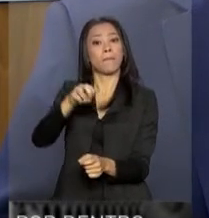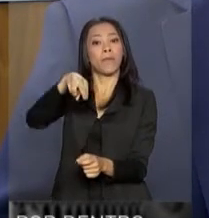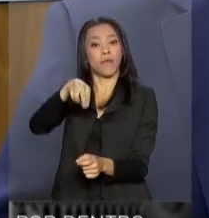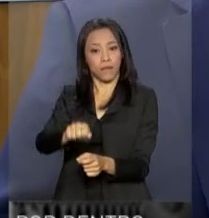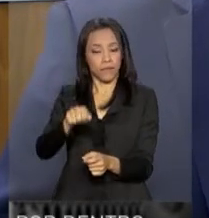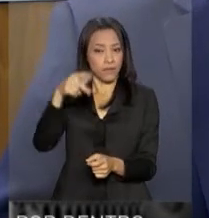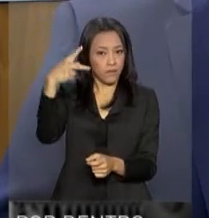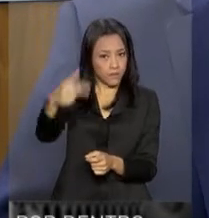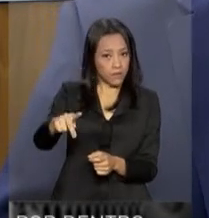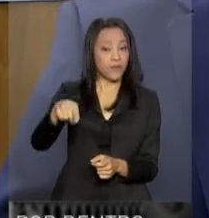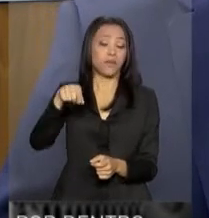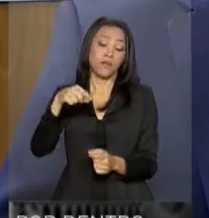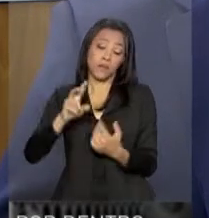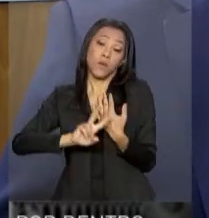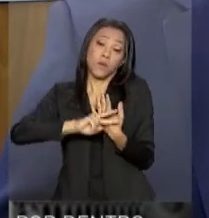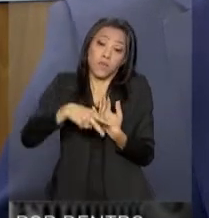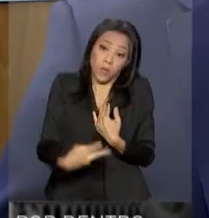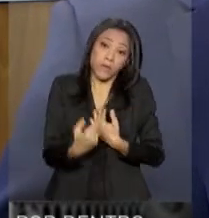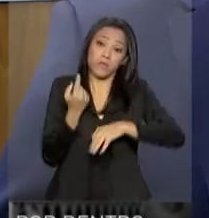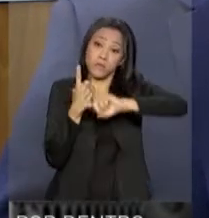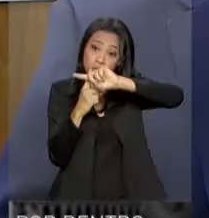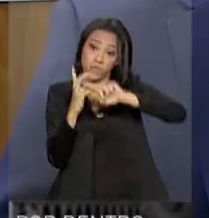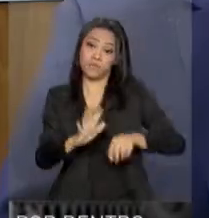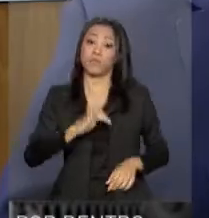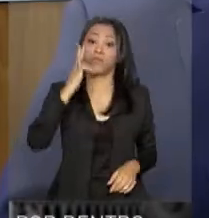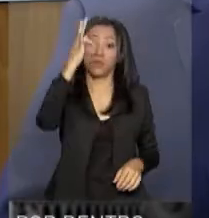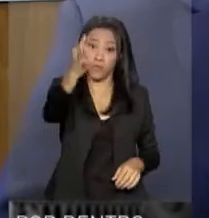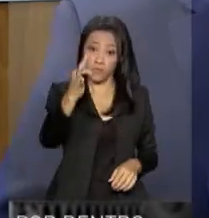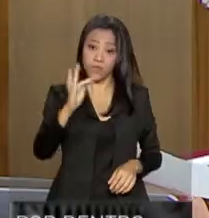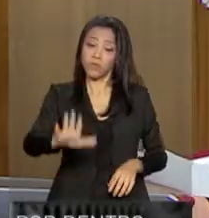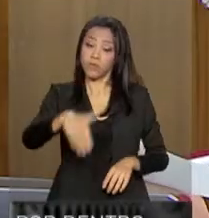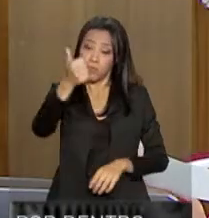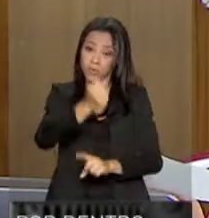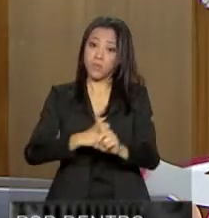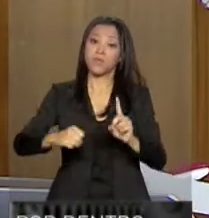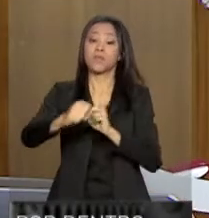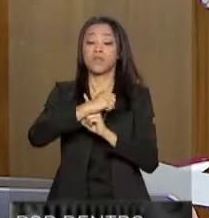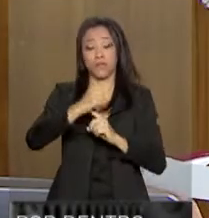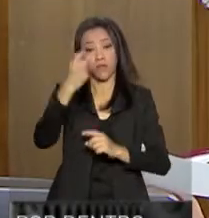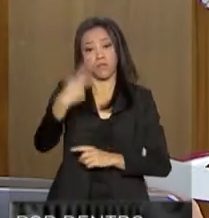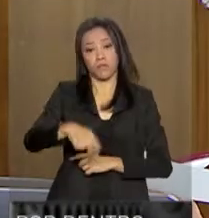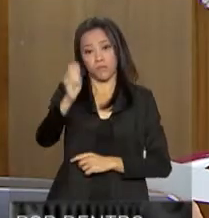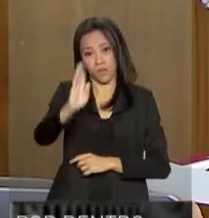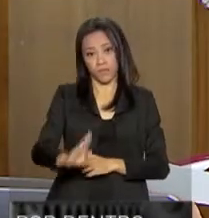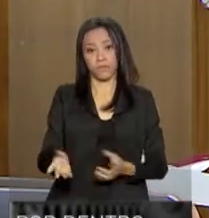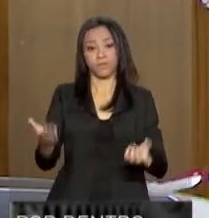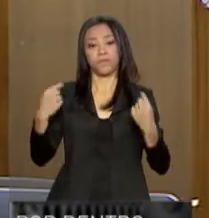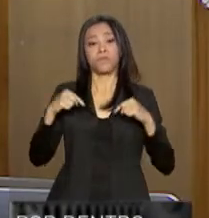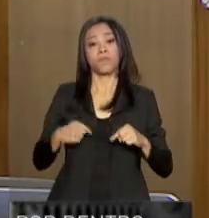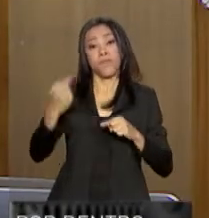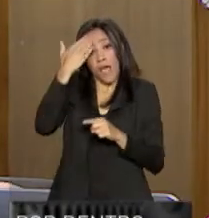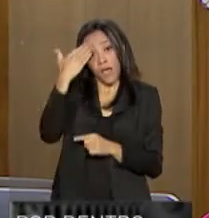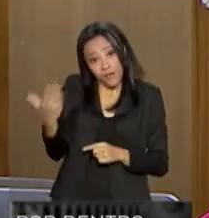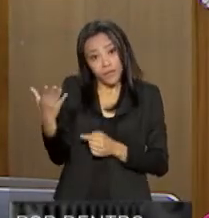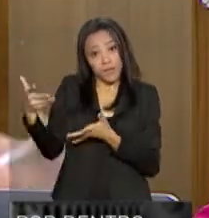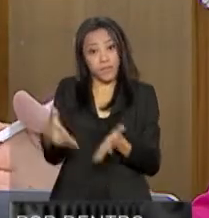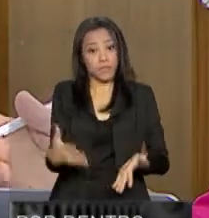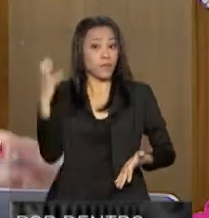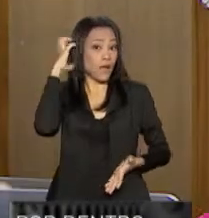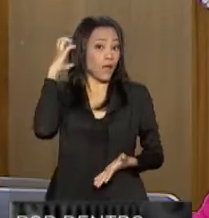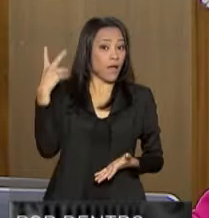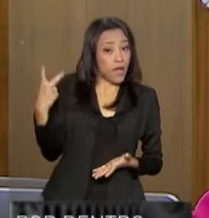para o futuro econômico e social do país agradeço a participação do meu colega walter lima da rádio nacional de brasília